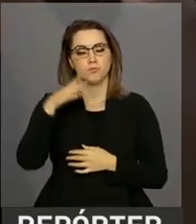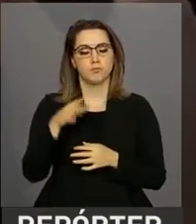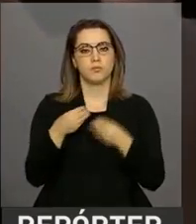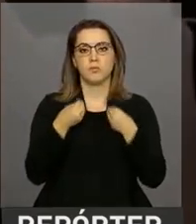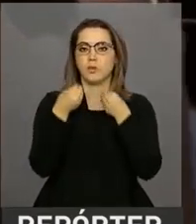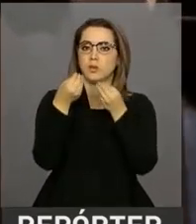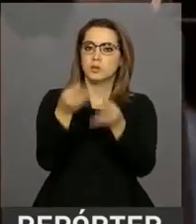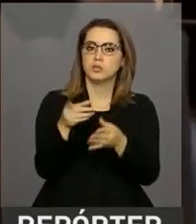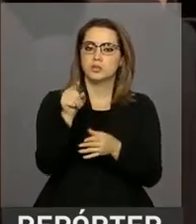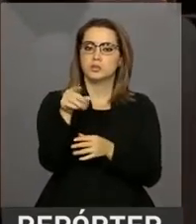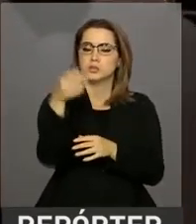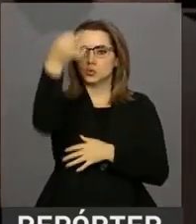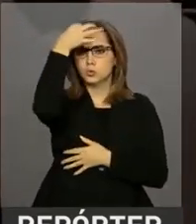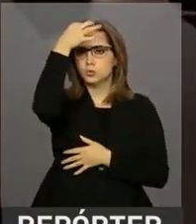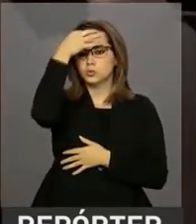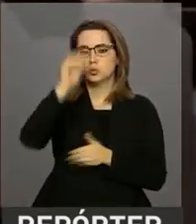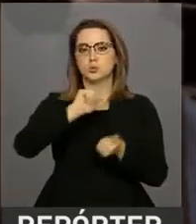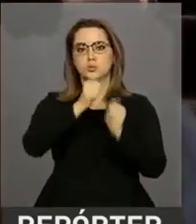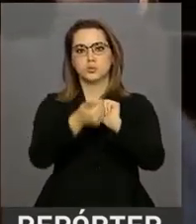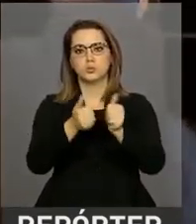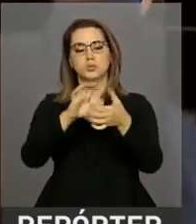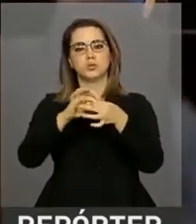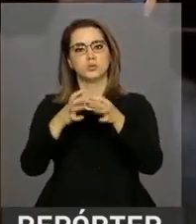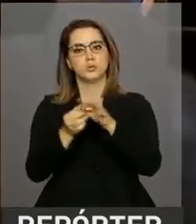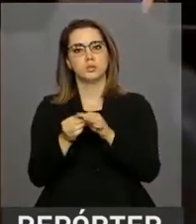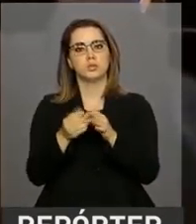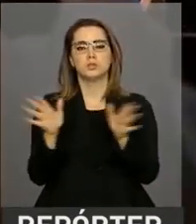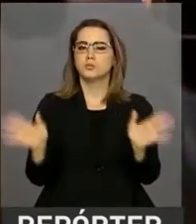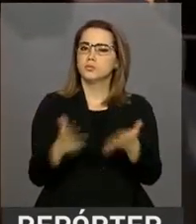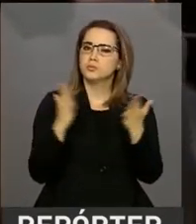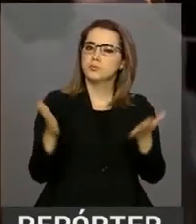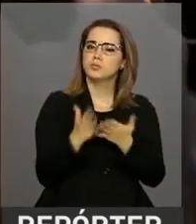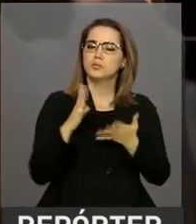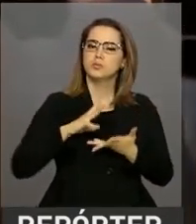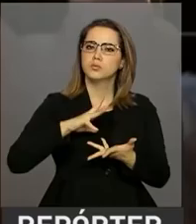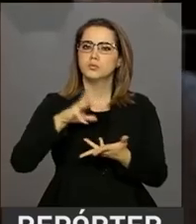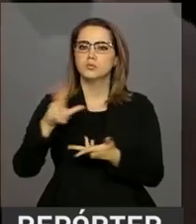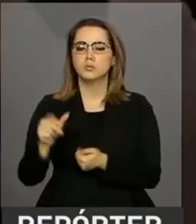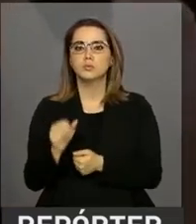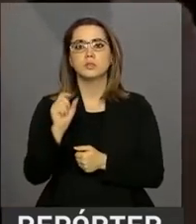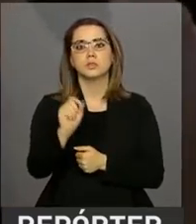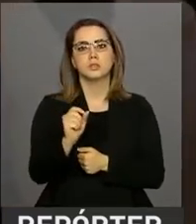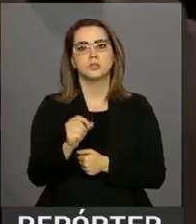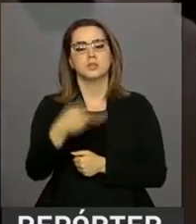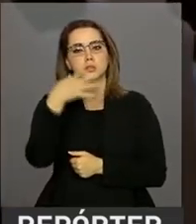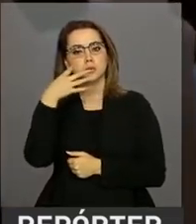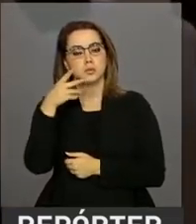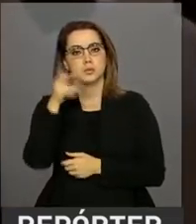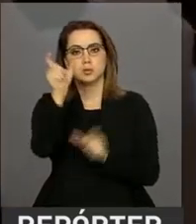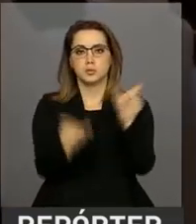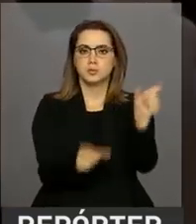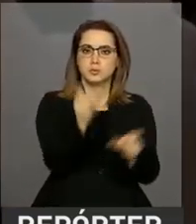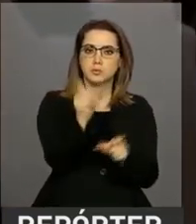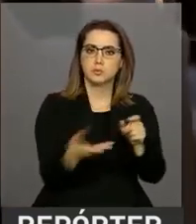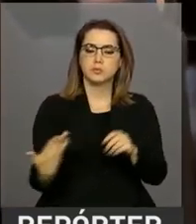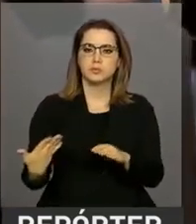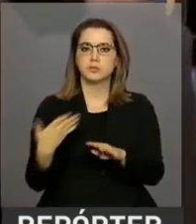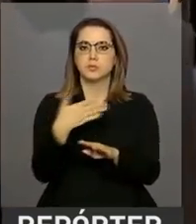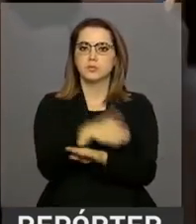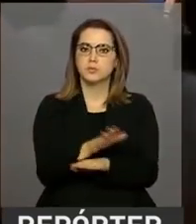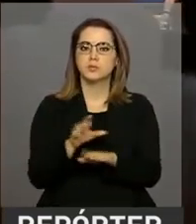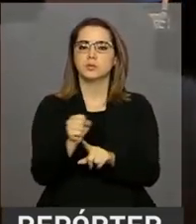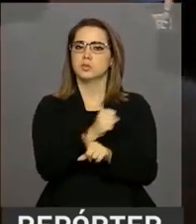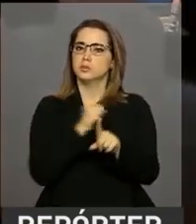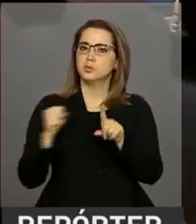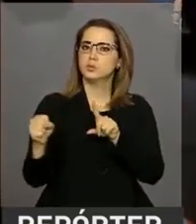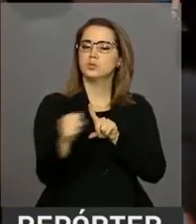dos Jogos Olímpicos possa inspirar a todos, participantes e espectadores, a realização de uma